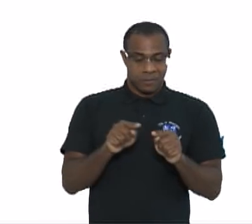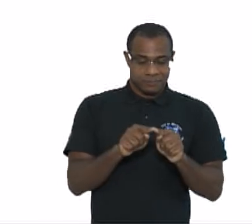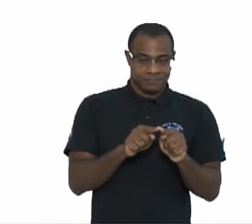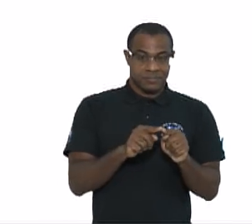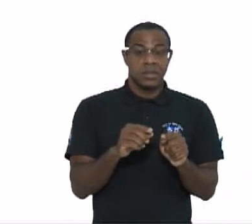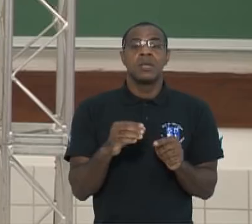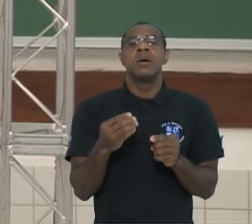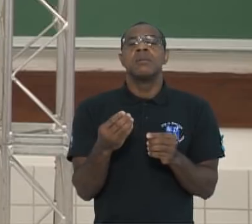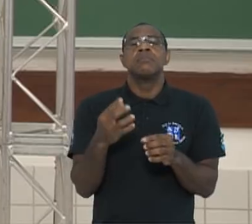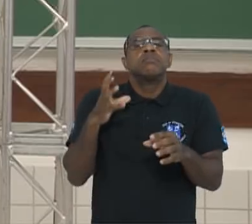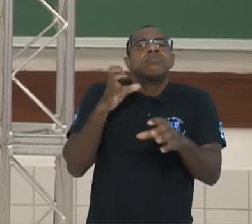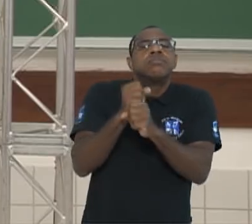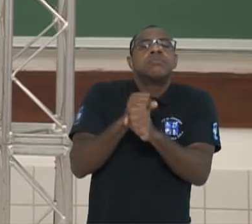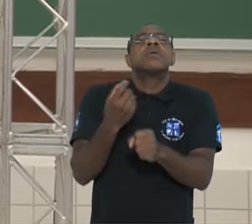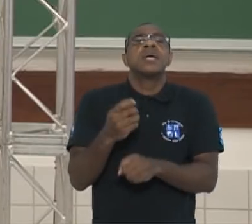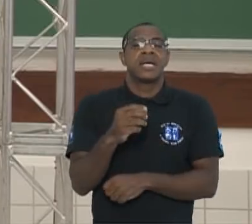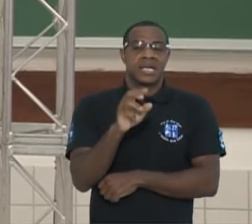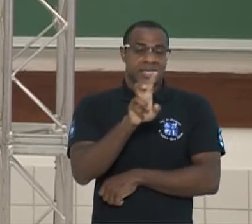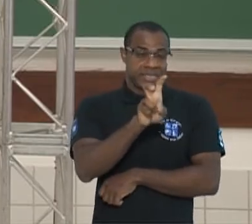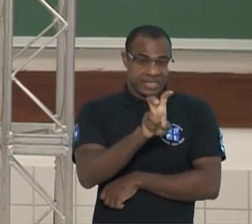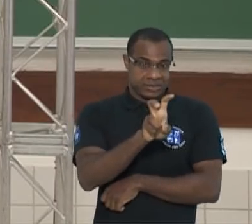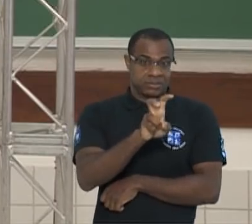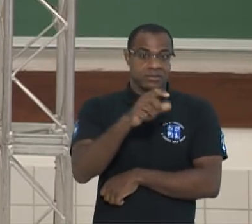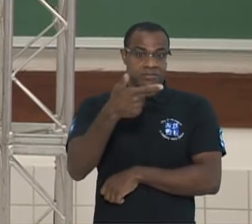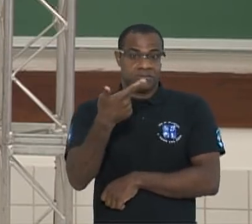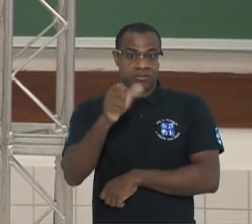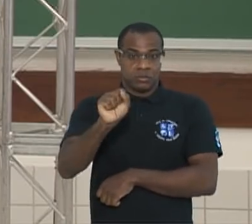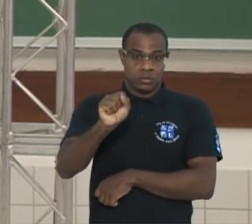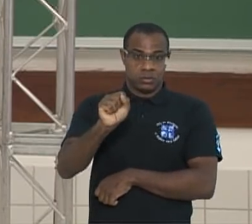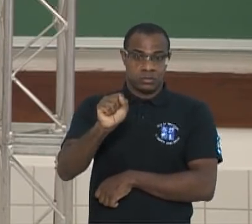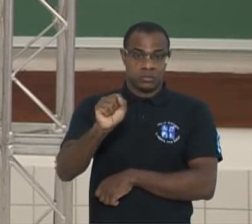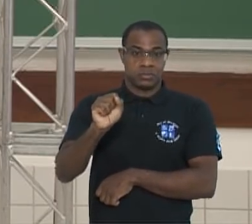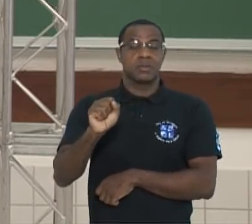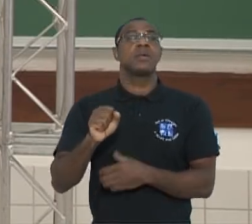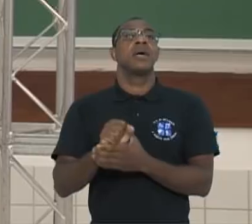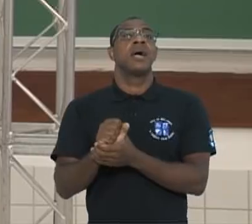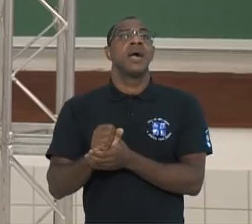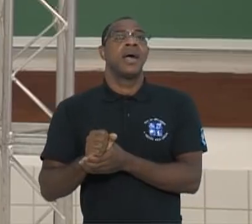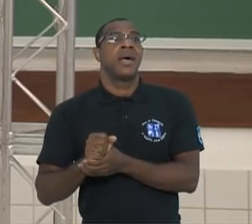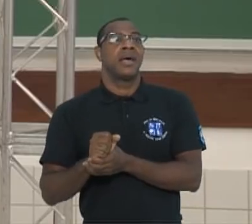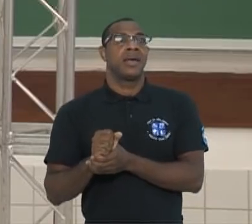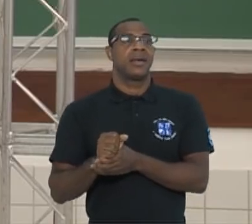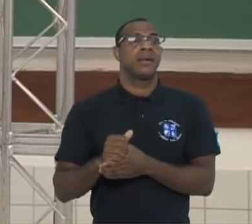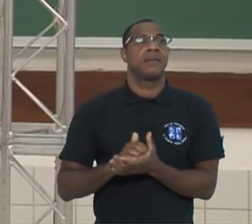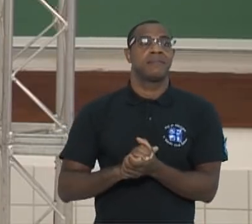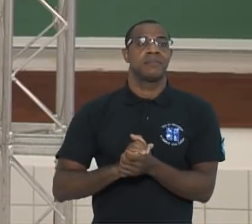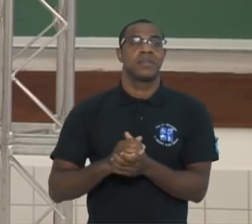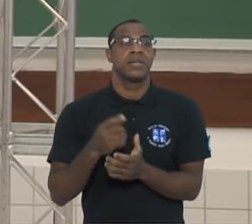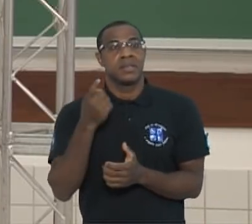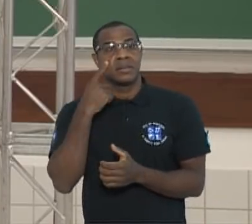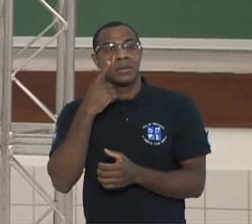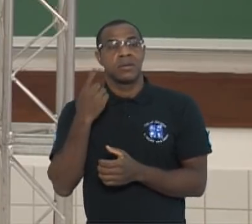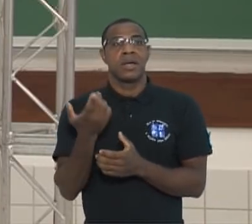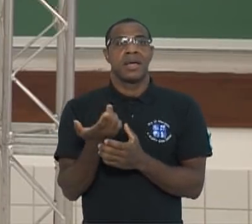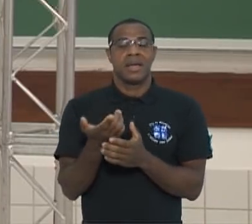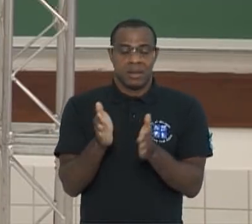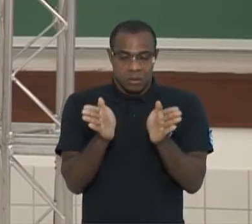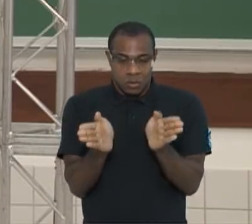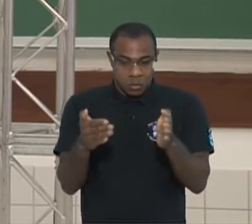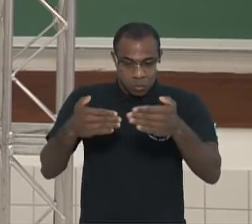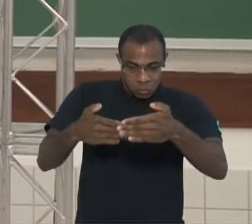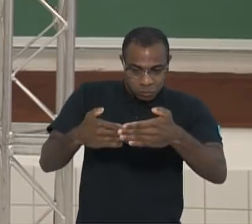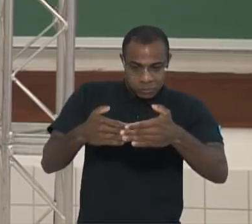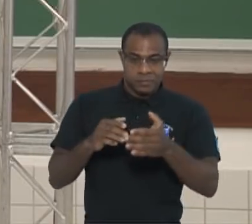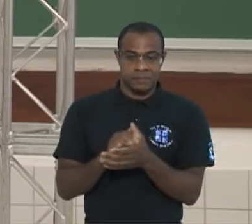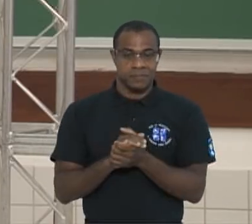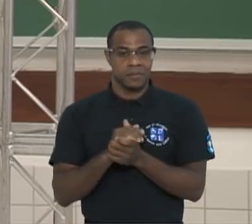cúbicos? Então, sempre quando você tiver o volume de um paralelepípedo, de um cubo, né? E